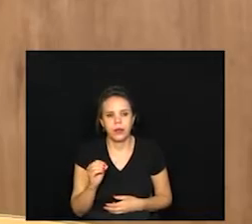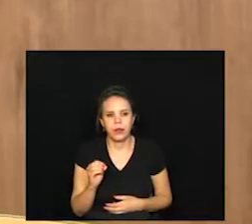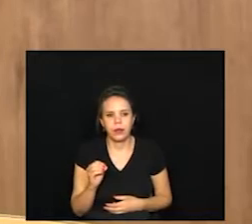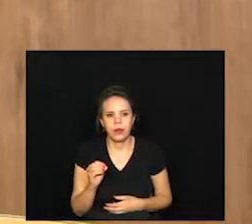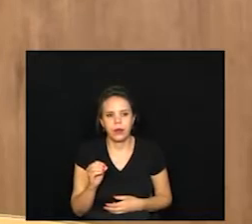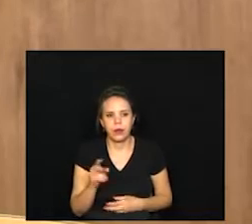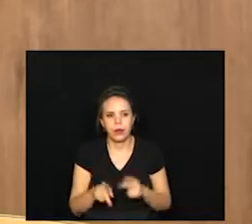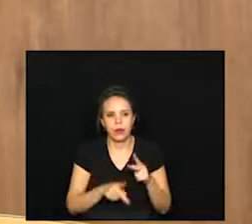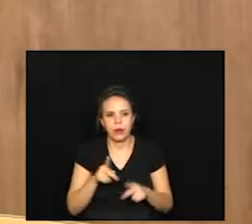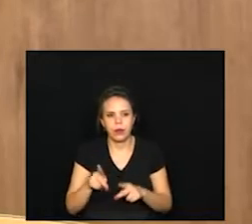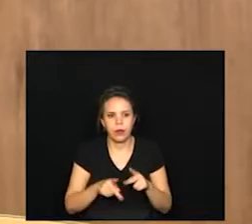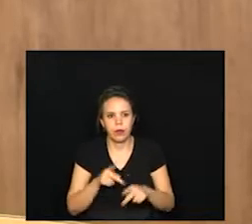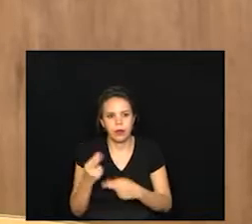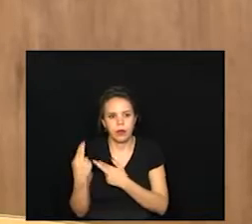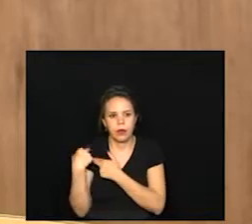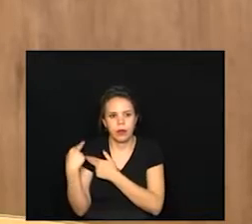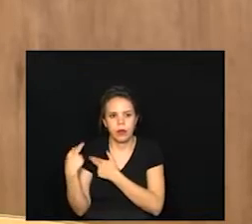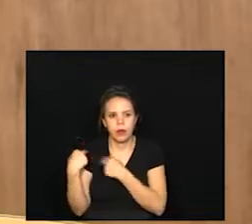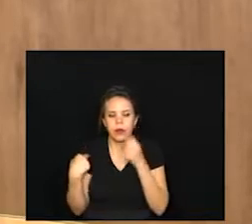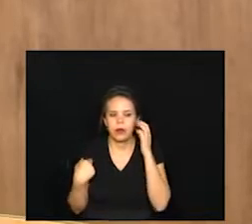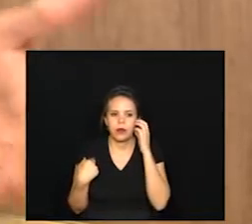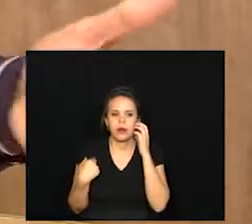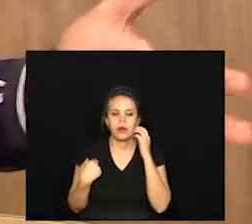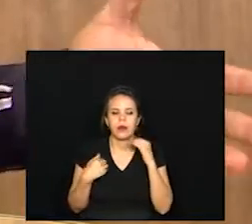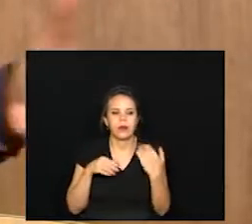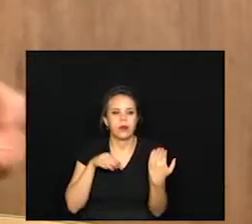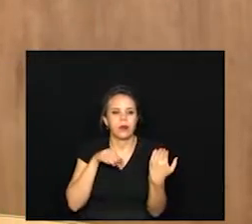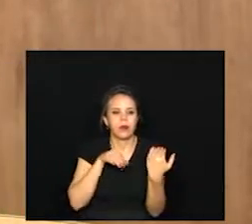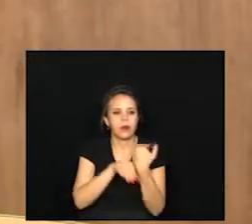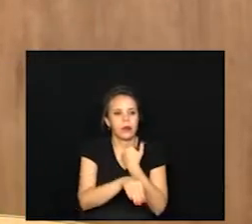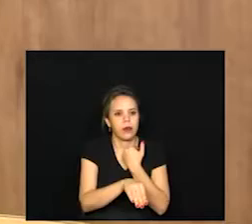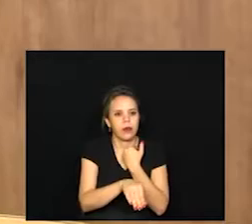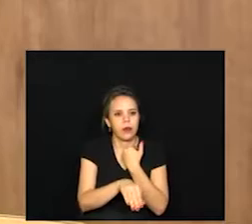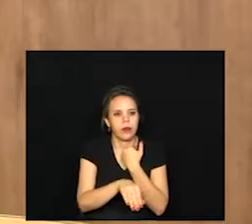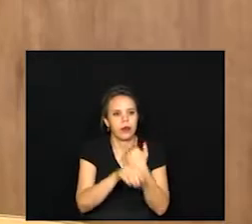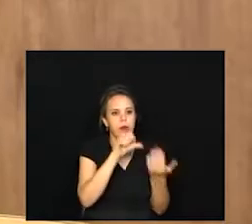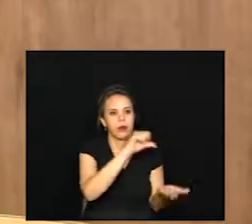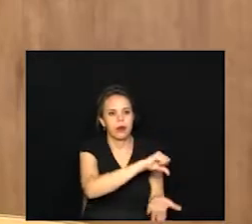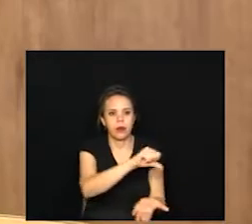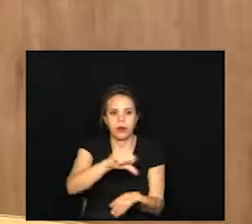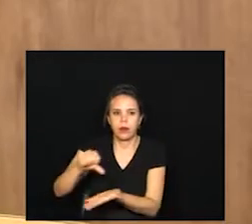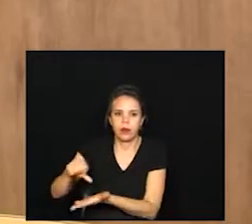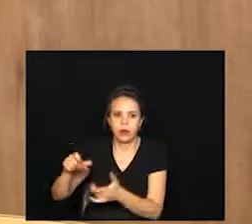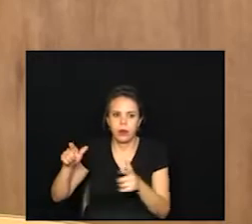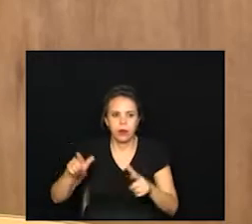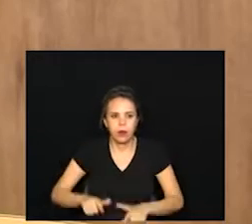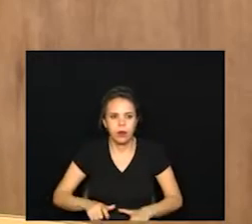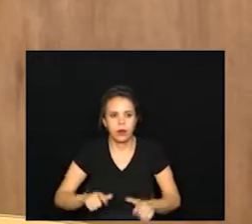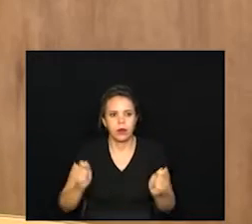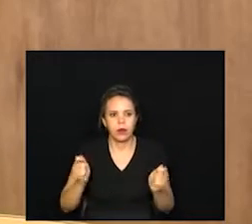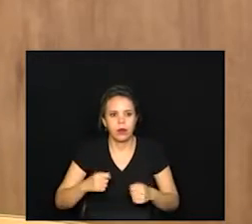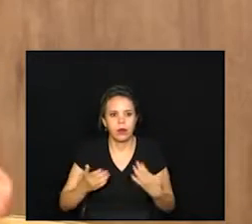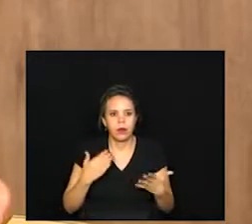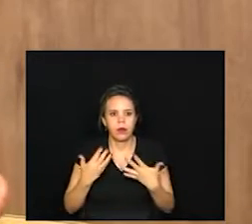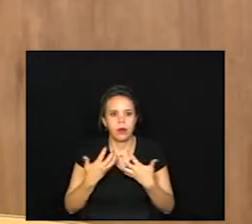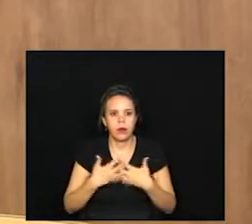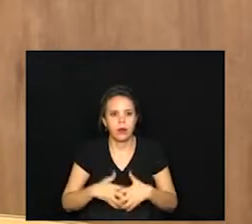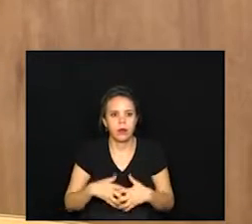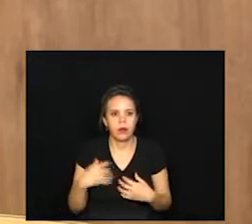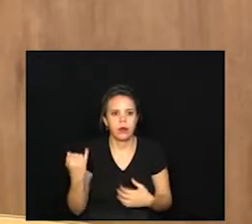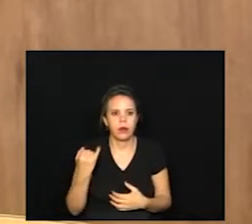São pessoas responsáveis pelo trânsito, transporte da nossa região, onde a gente pôde debater qual